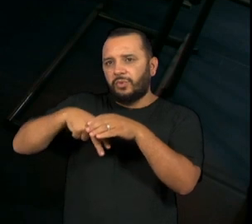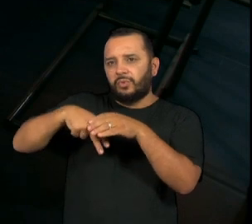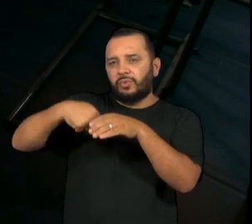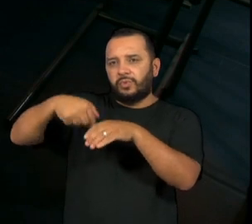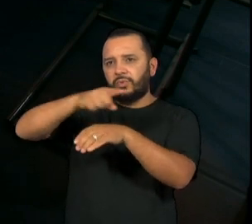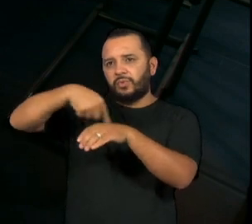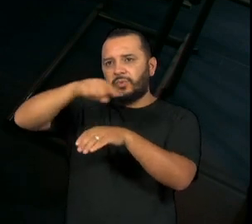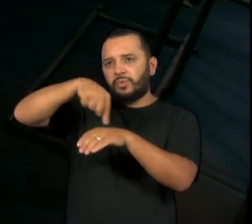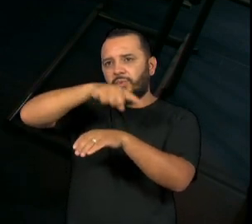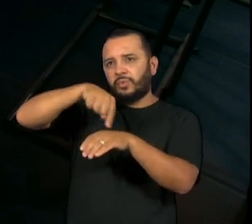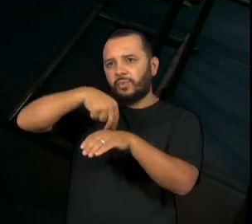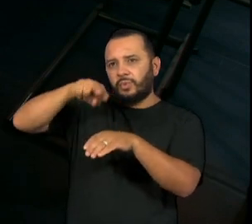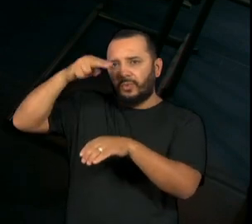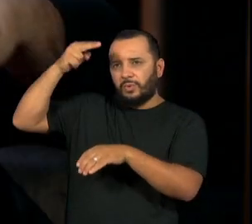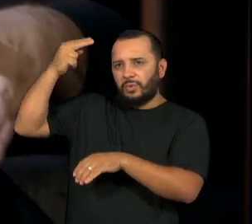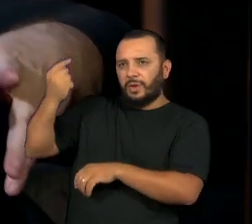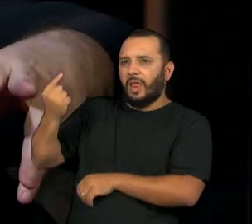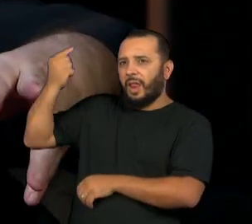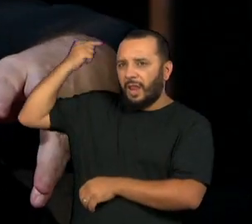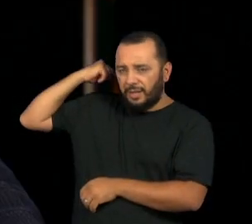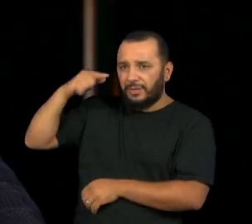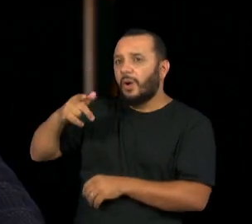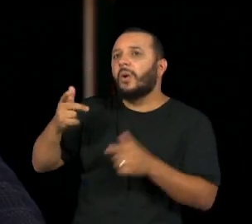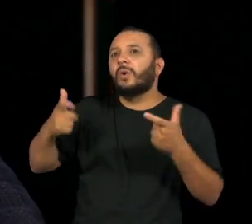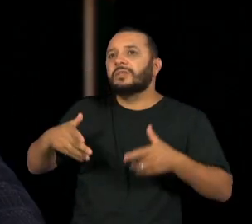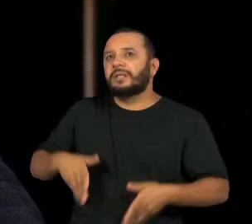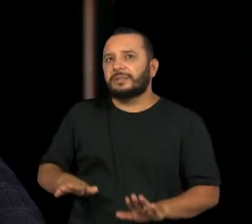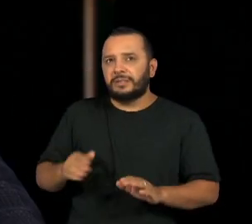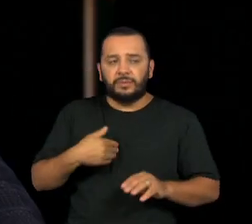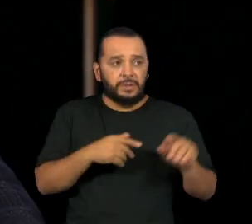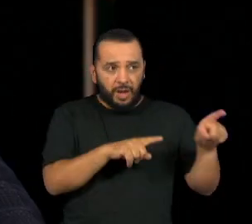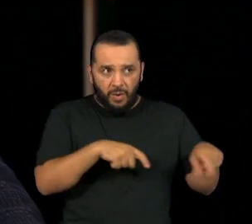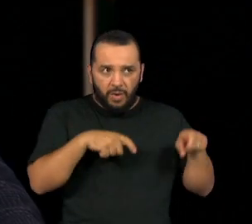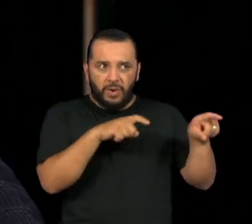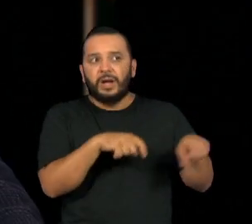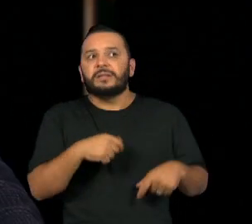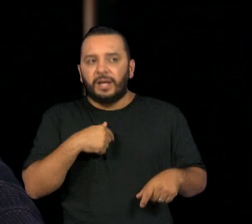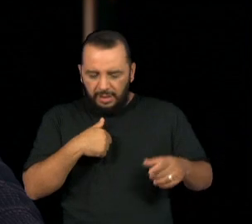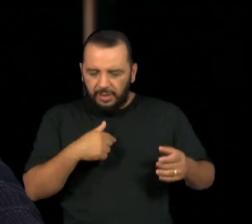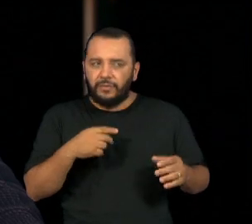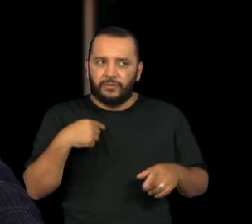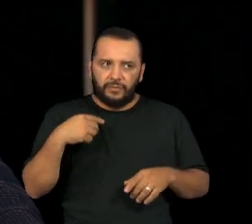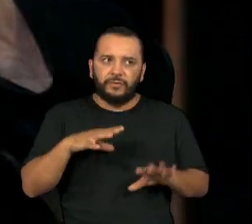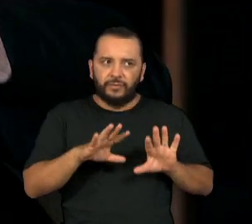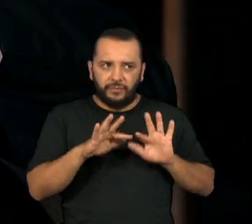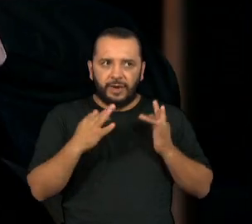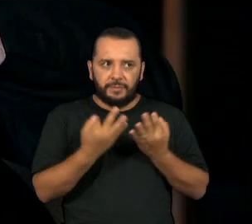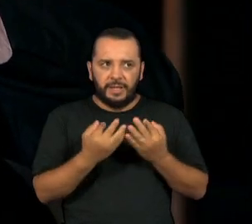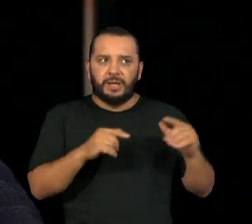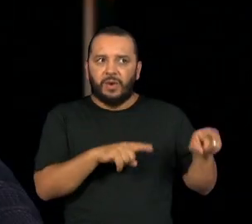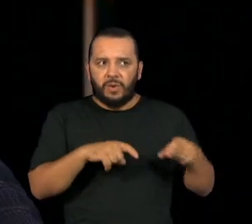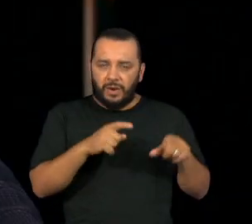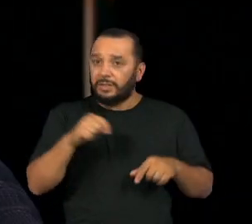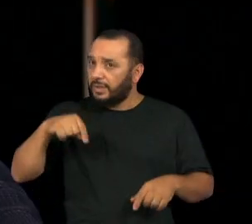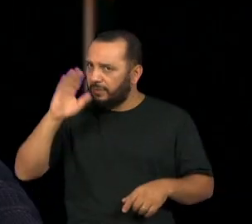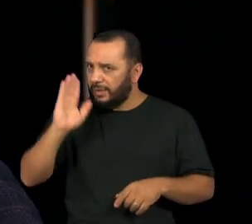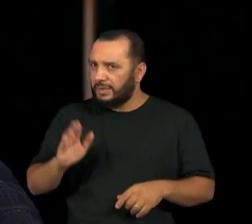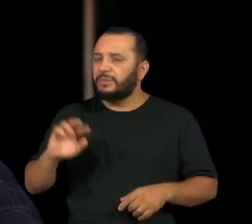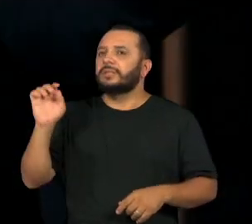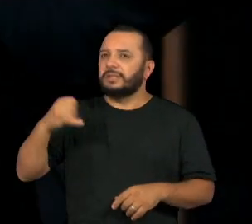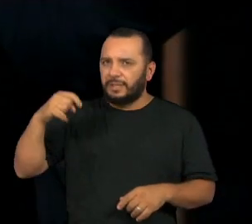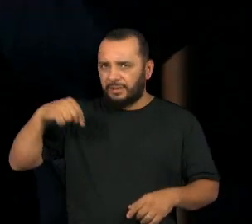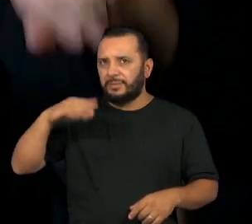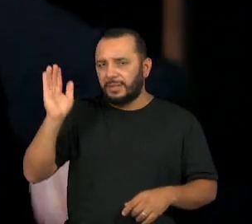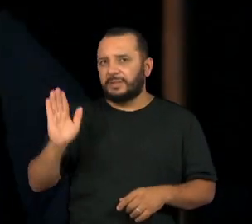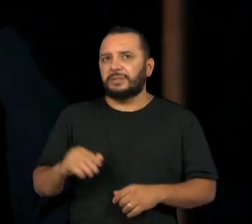onde o seu tataravô nasceu. Você sabe onde o seu tataravô? É na roça. Na roça. Eu sou da roça, é. Mas da roça do Brasil? Do Brasil. Tá. Fosse